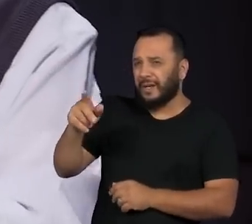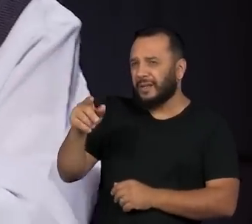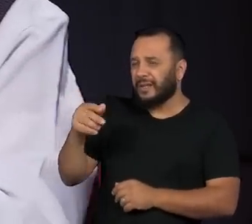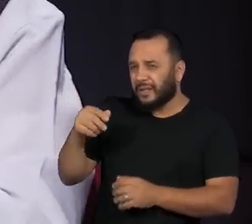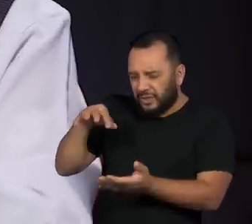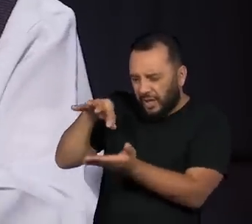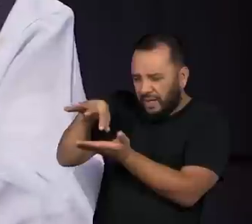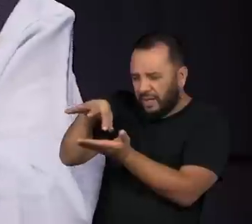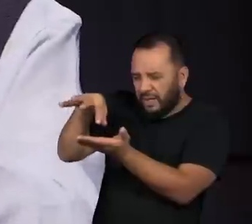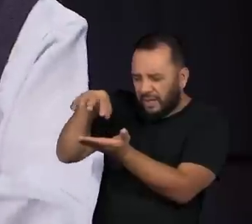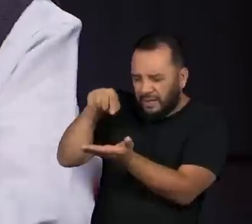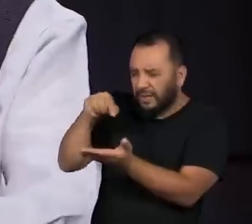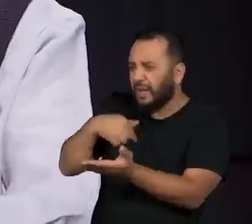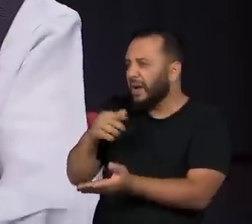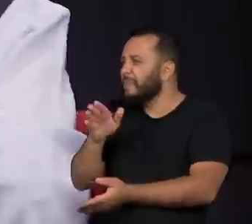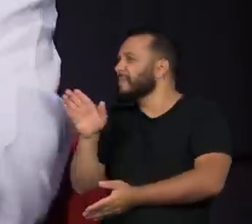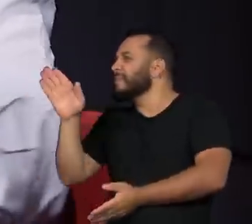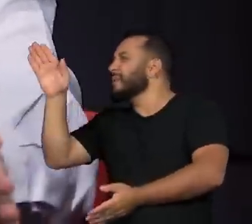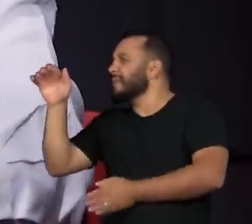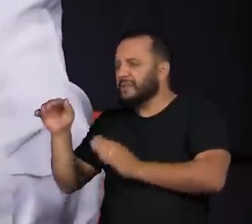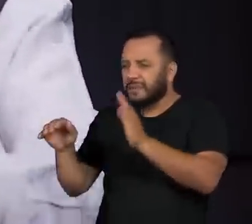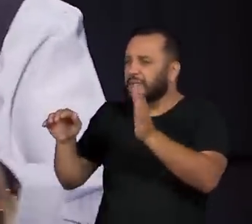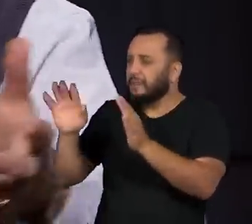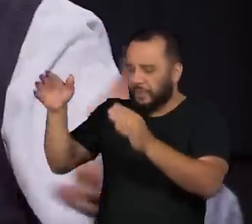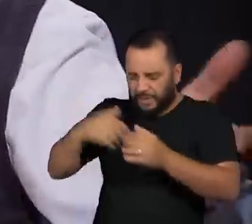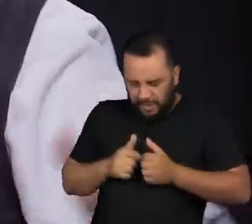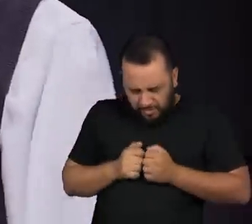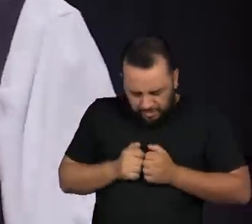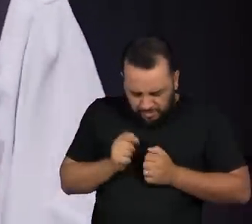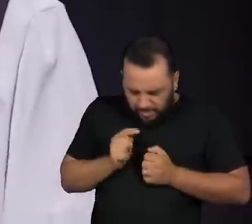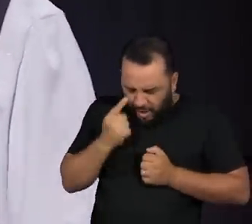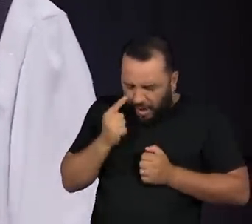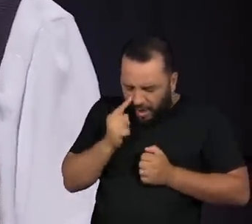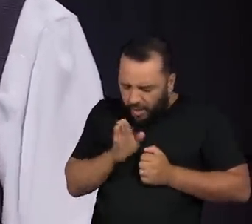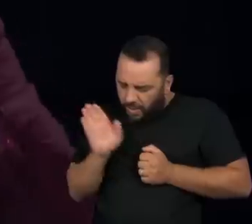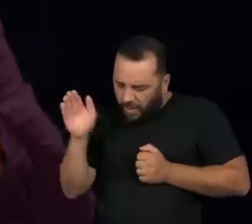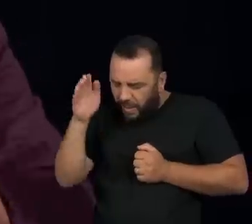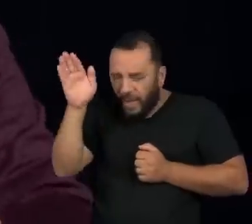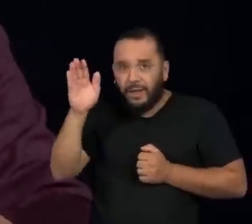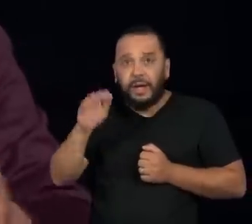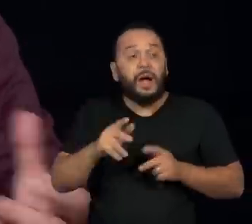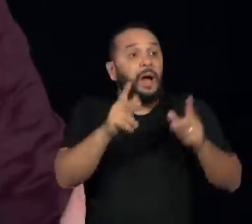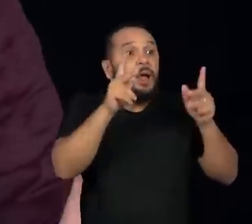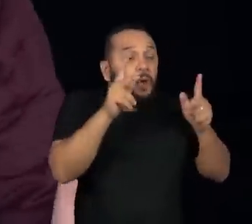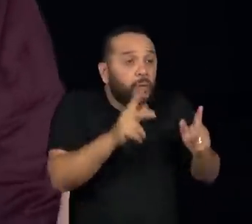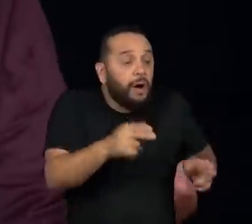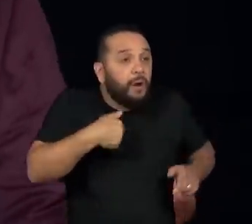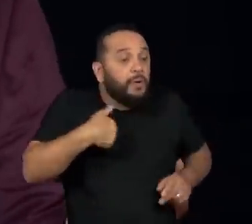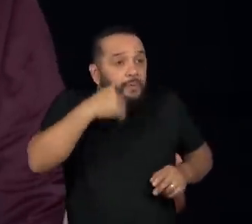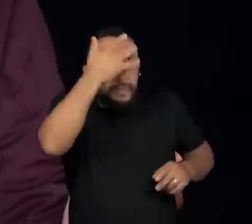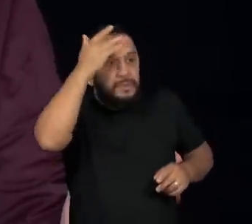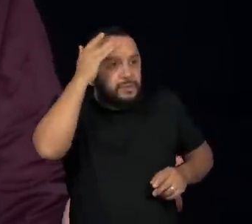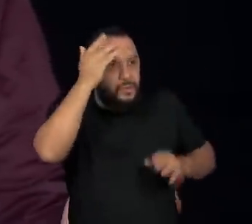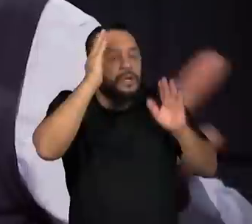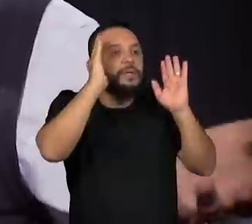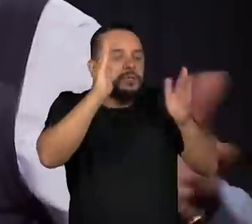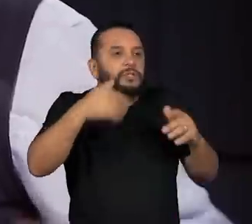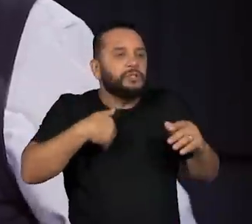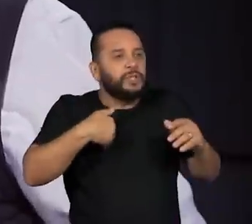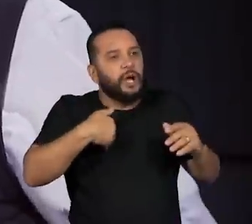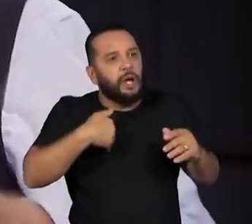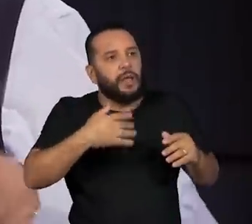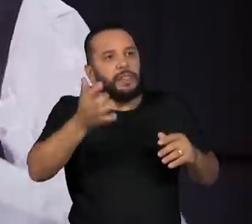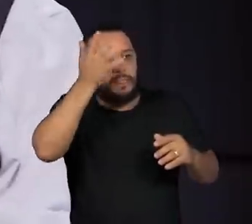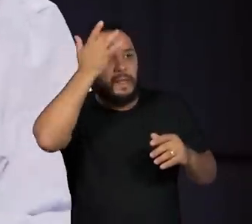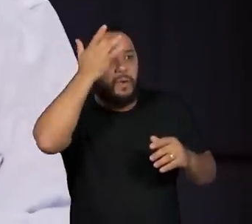da praça não sei de onde você não sabe mais isso porque ele vai te levar é igual muitos pilotos que são capazes de Decolar um Jumbo mas não sabe voar né então